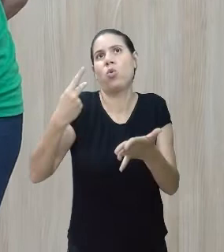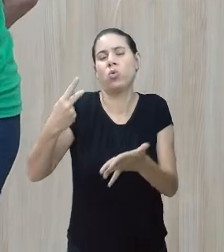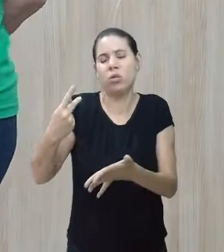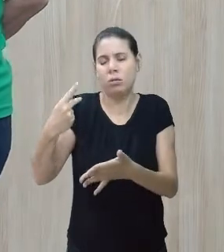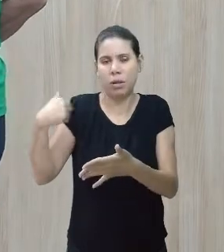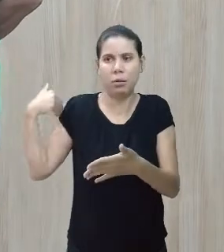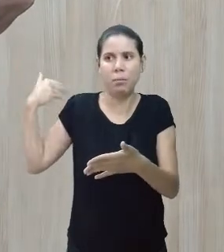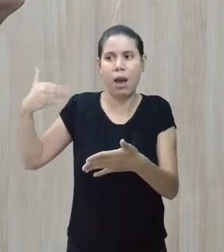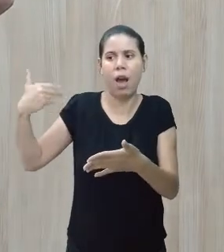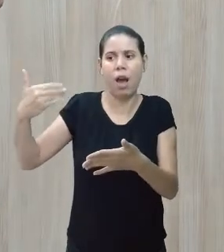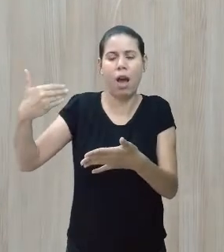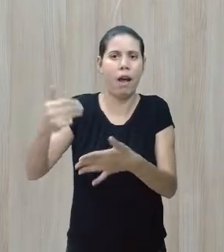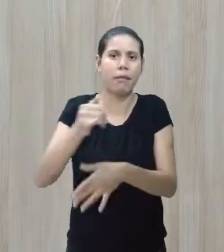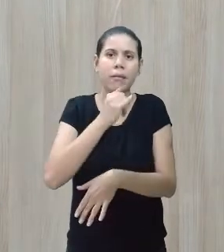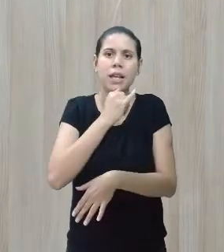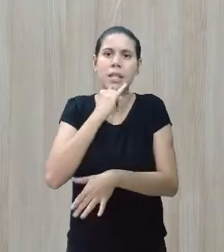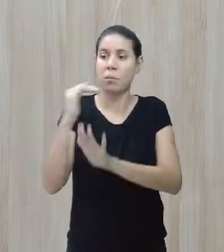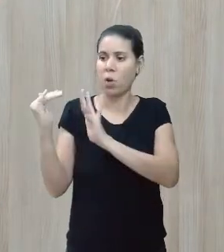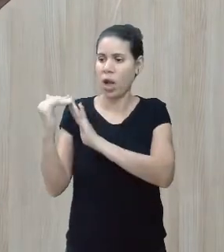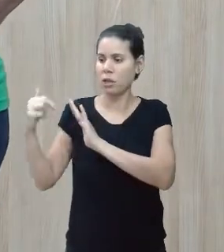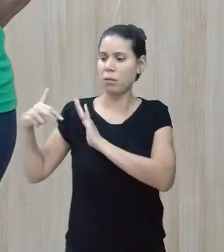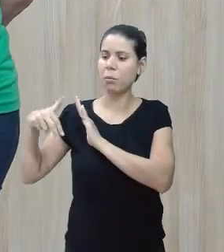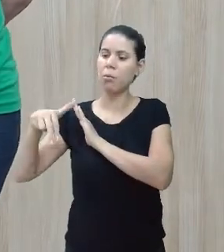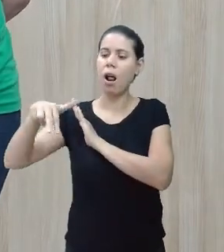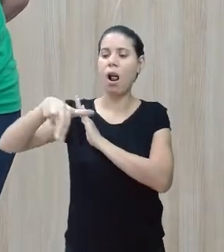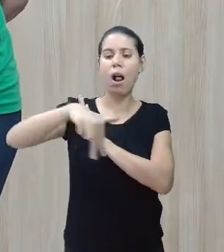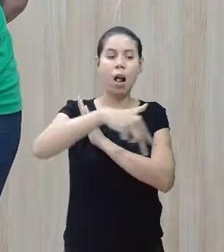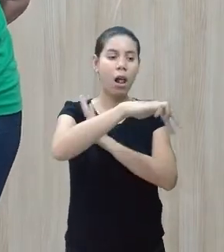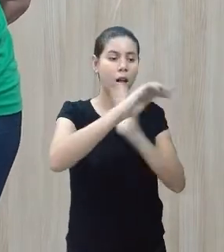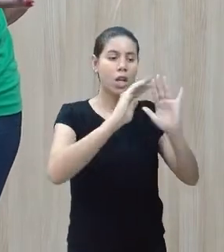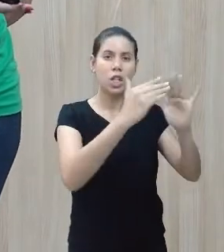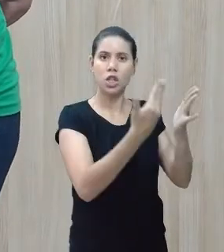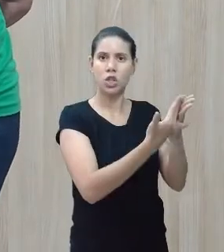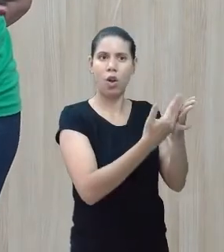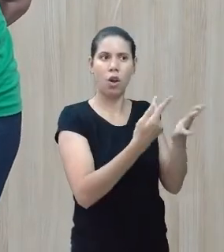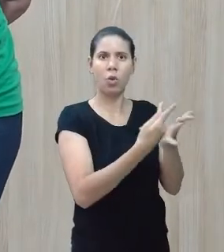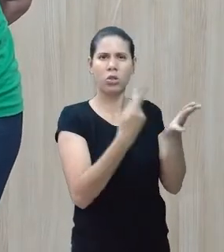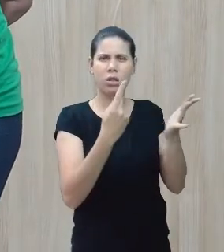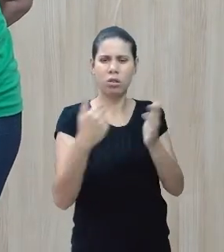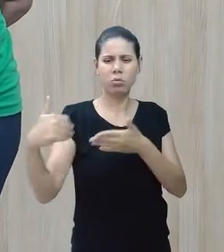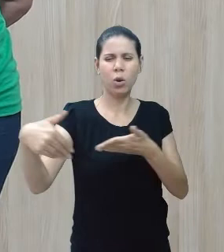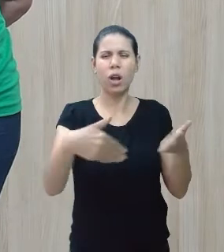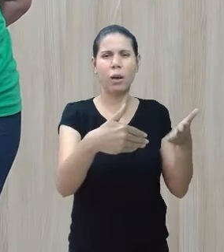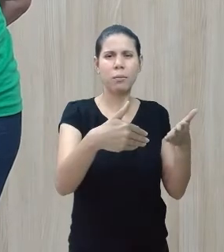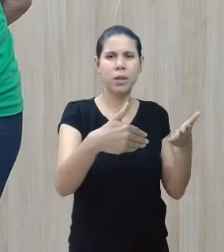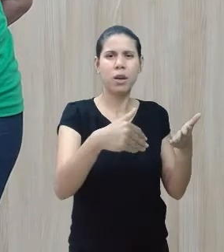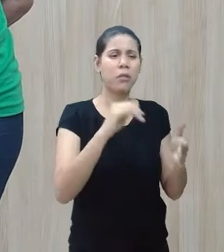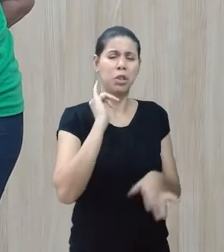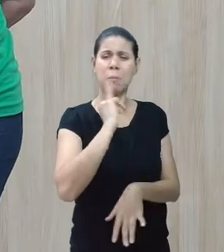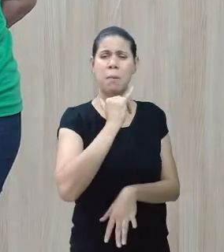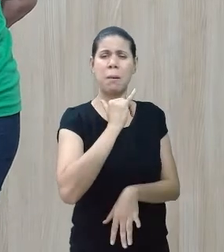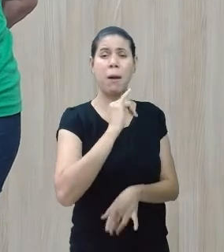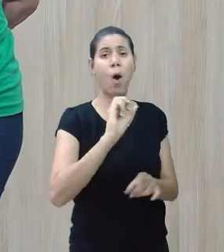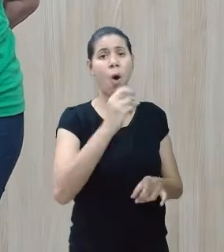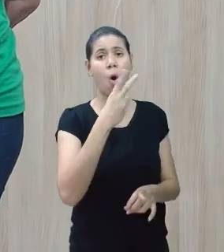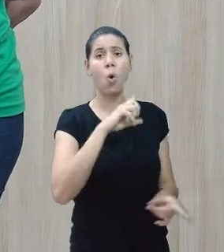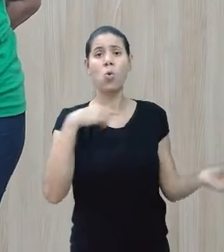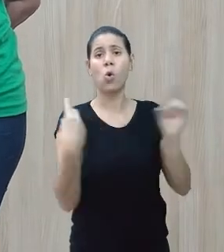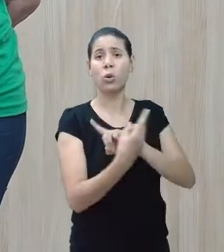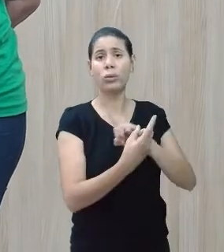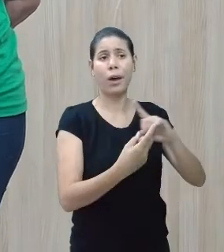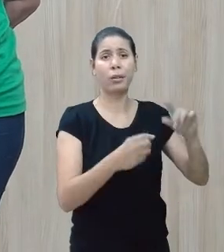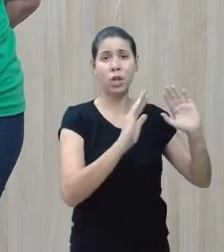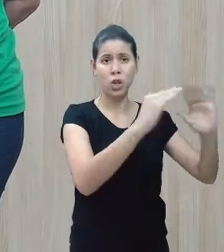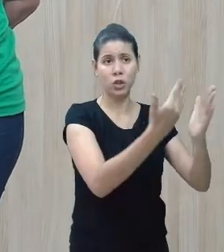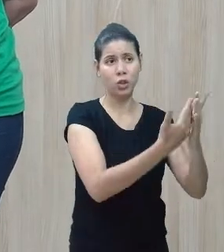da escola, de casa para a escola, ou quando vocês voltam da escola para casa, né? Então, ainda uma bela de uma